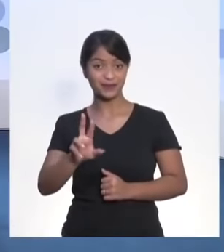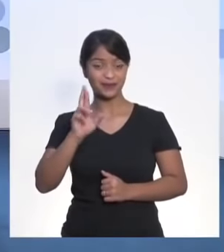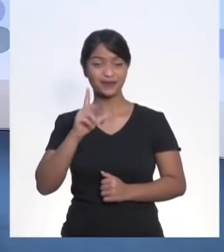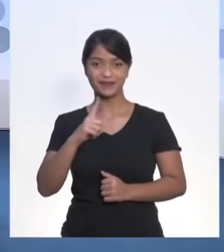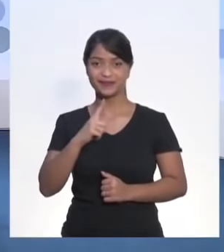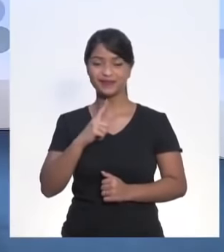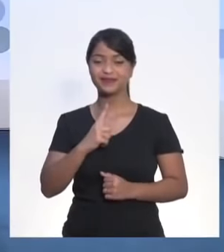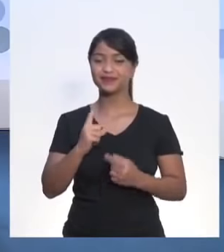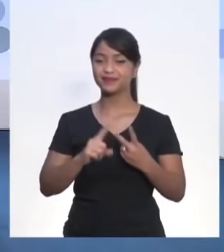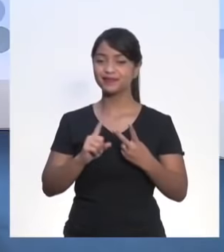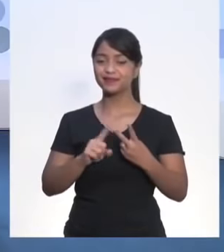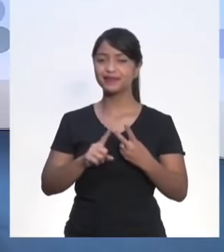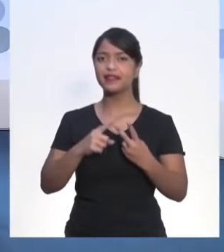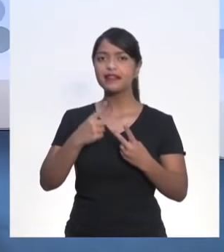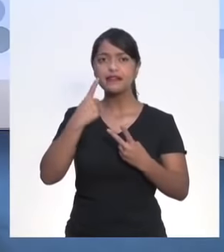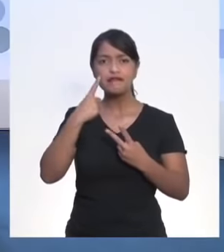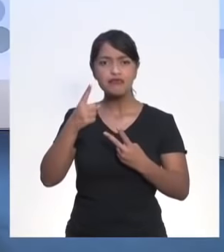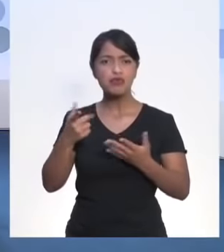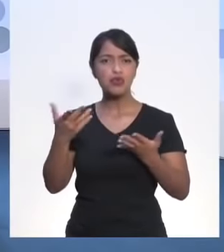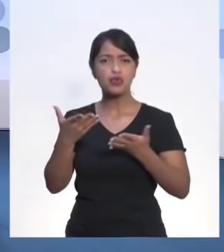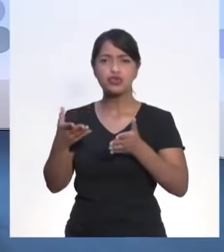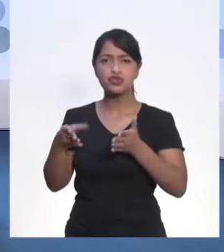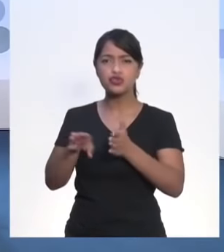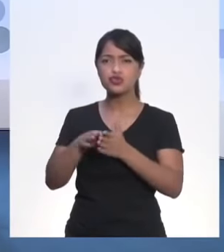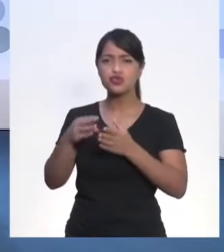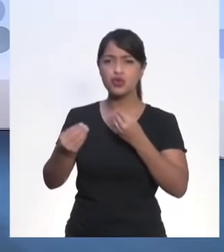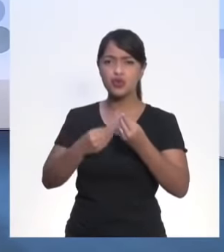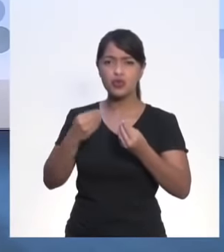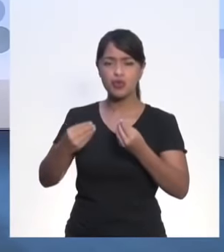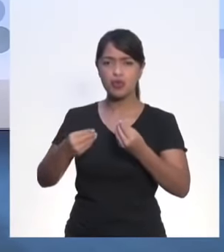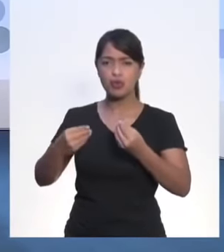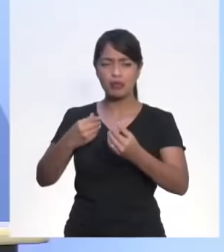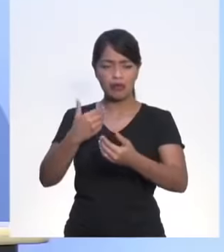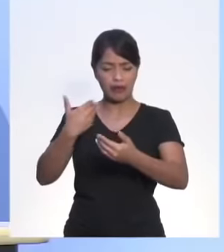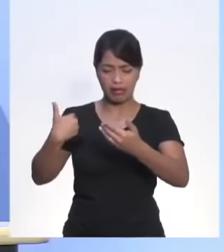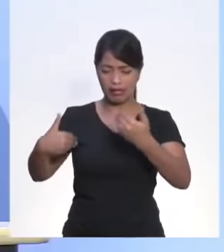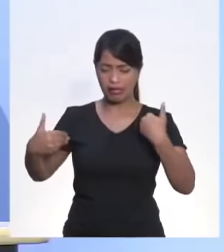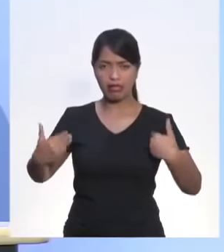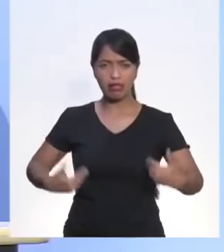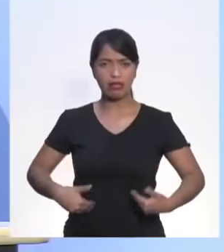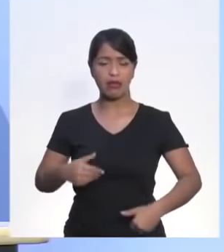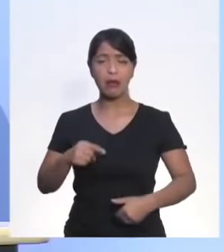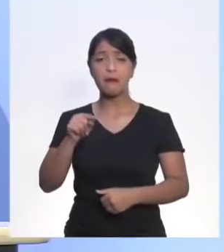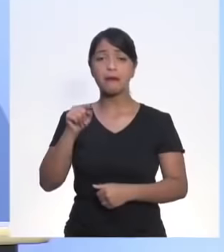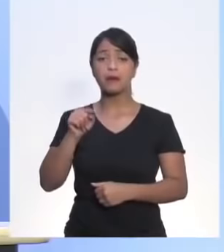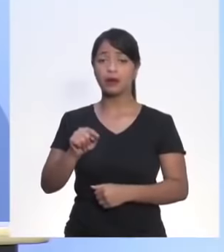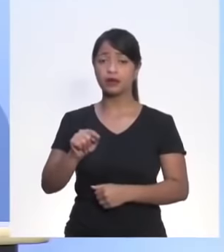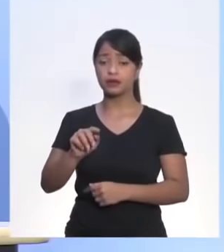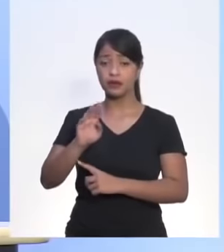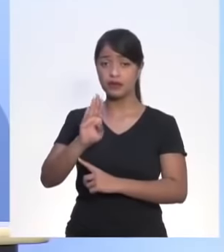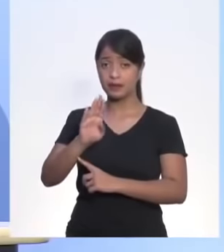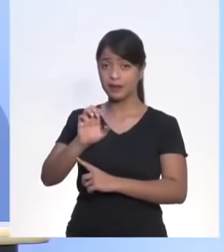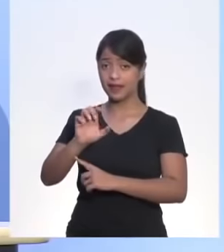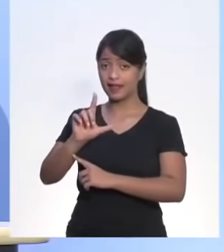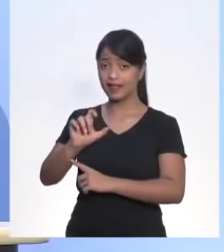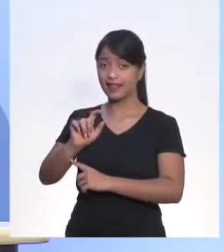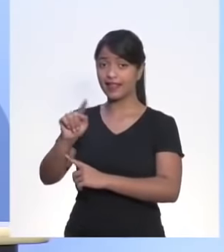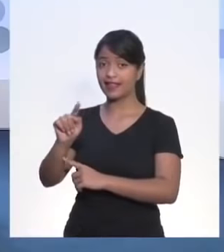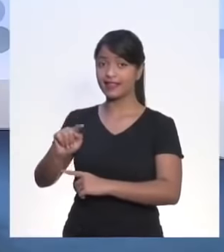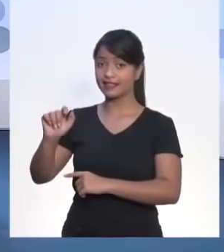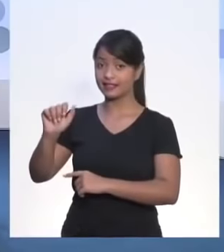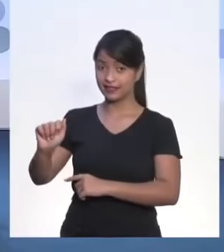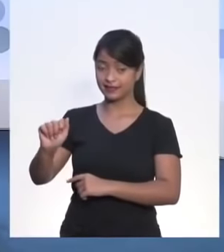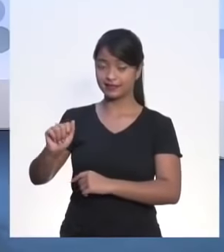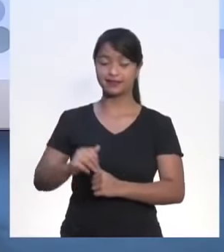tem outras. Você viu como ele chegou em casa hoje? Todo machucado. Ponto. E aí só colocou beleza. Uma